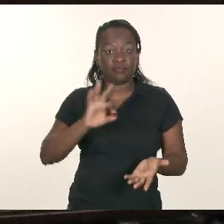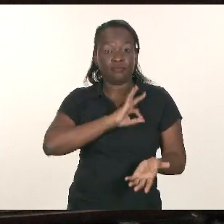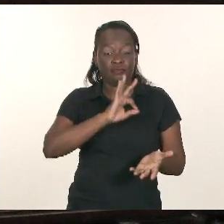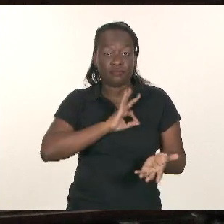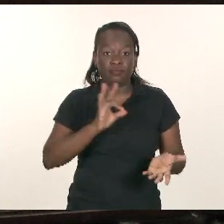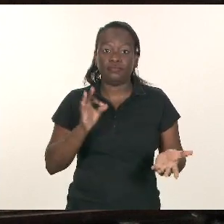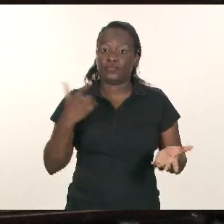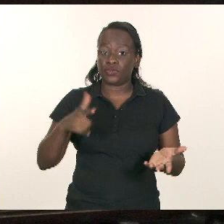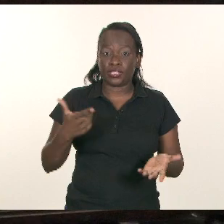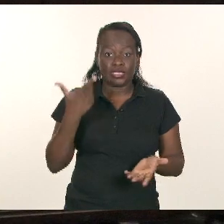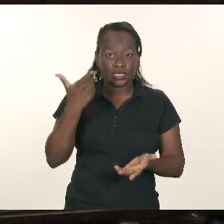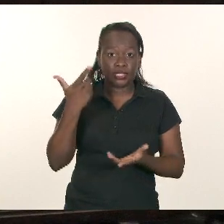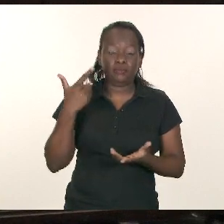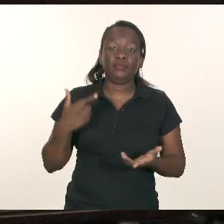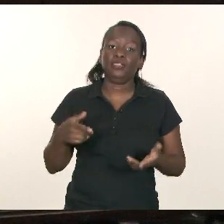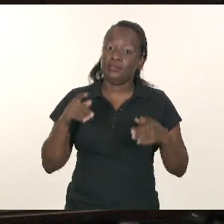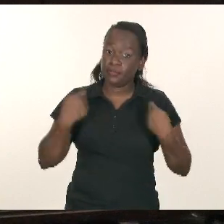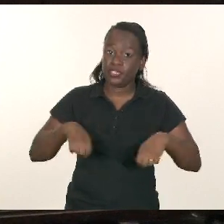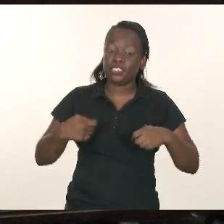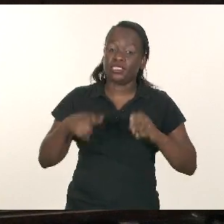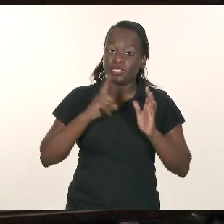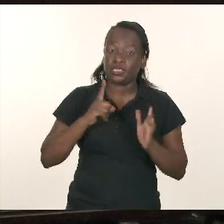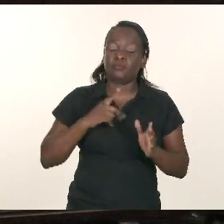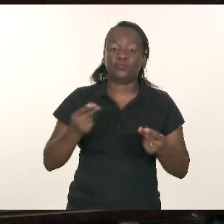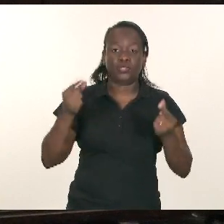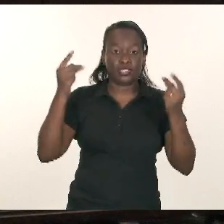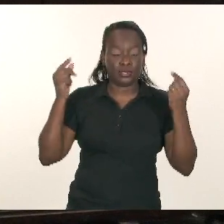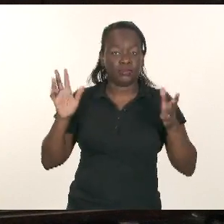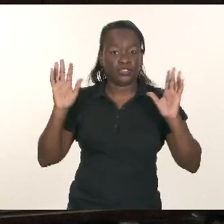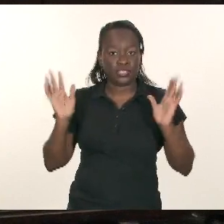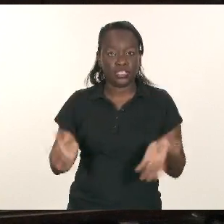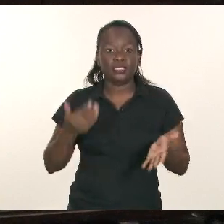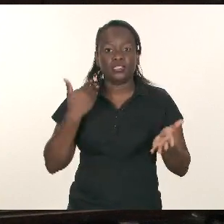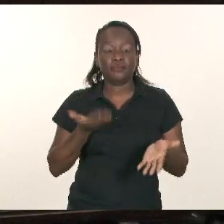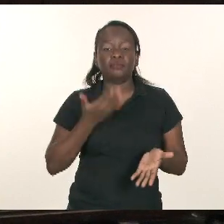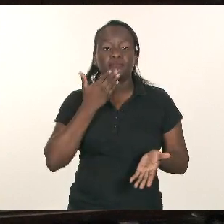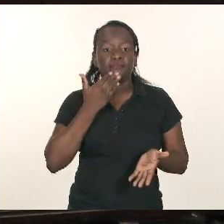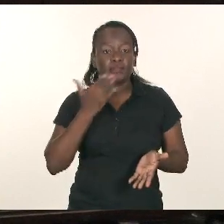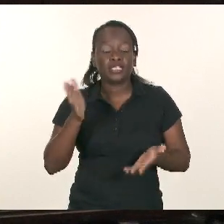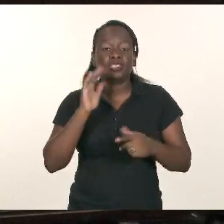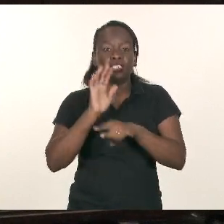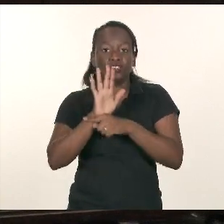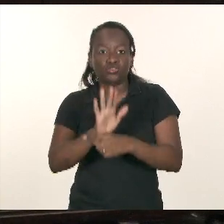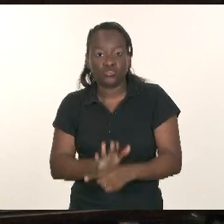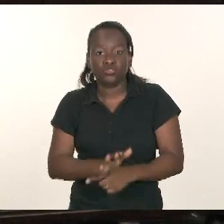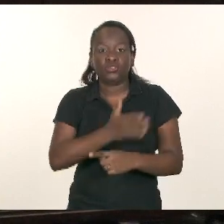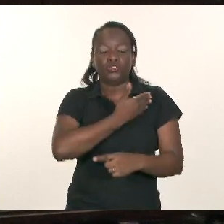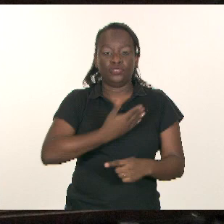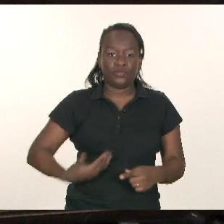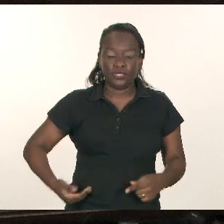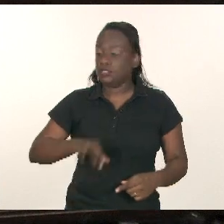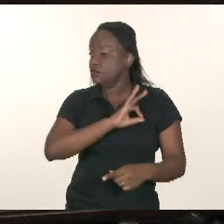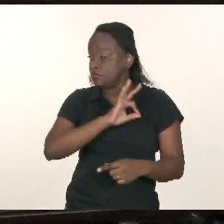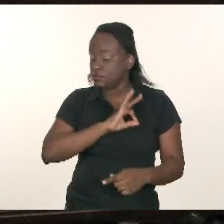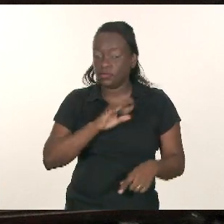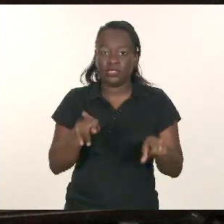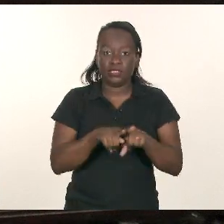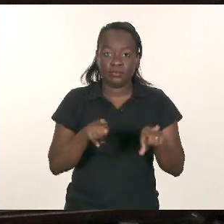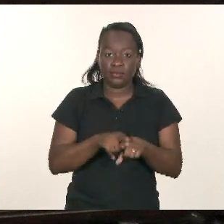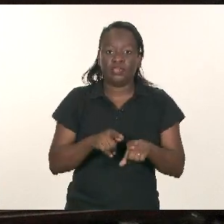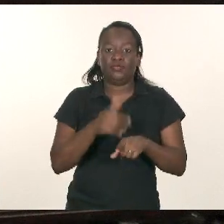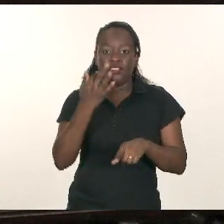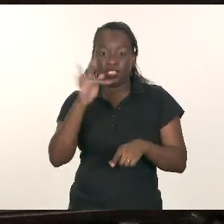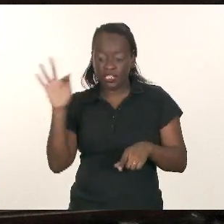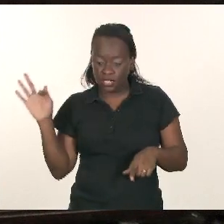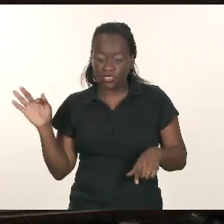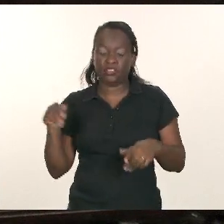Municipal não tem armas de fogo, que já deveria tê-las há muito tempo, que peça auxílio às forças estaduais de segurança, às forças federais